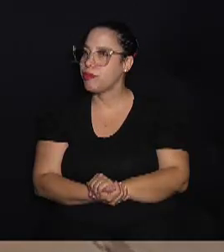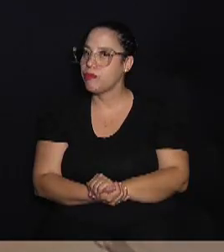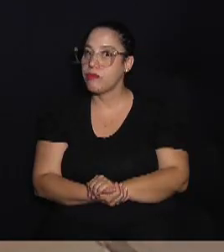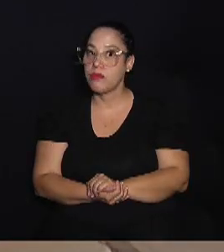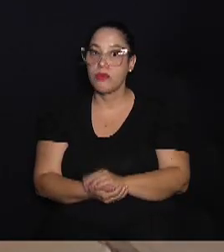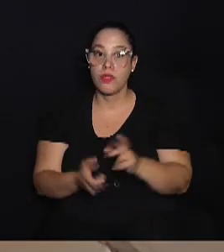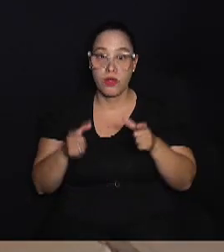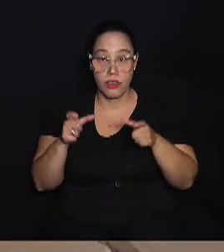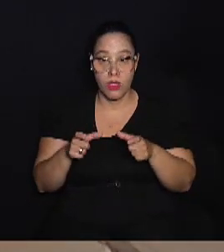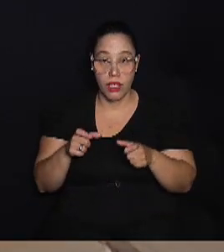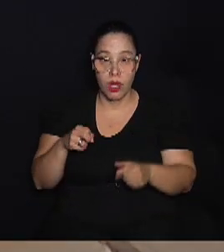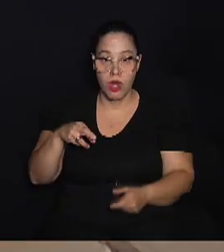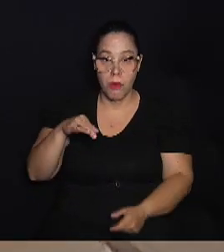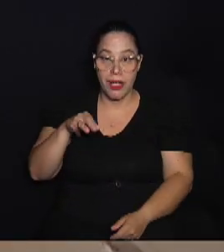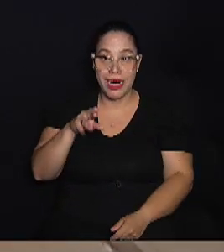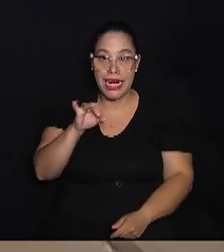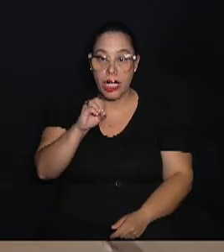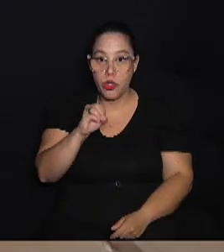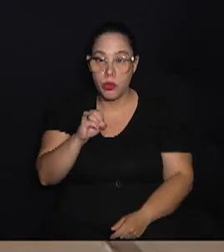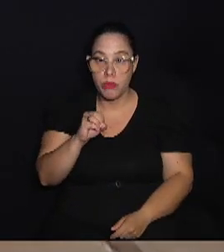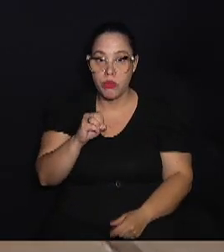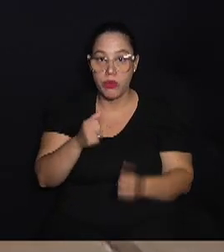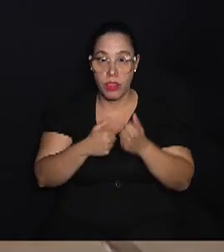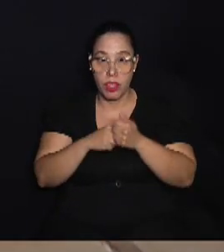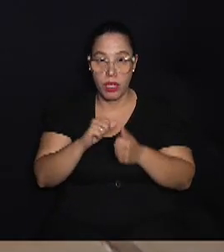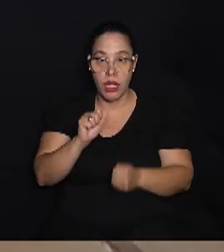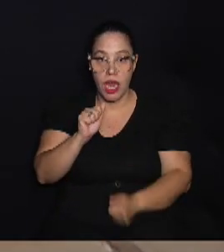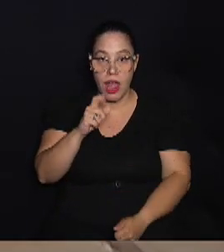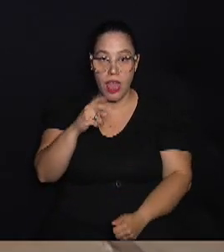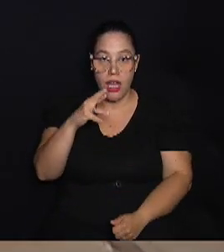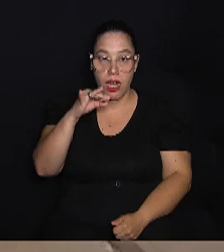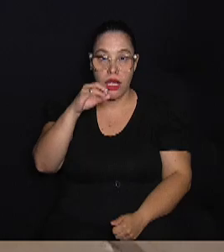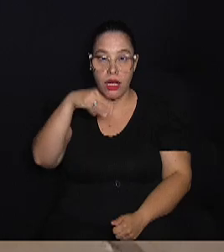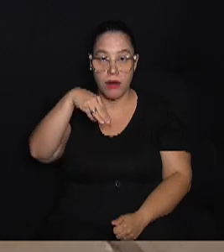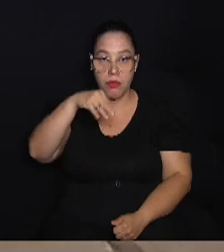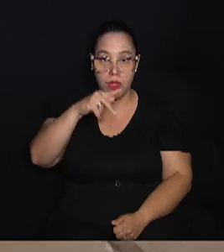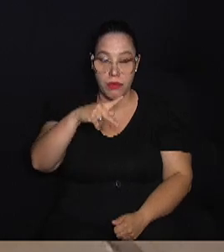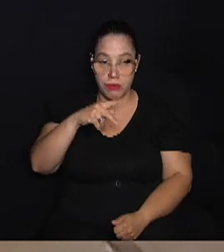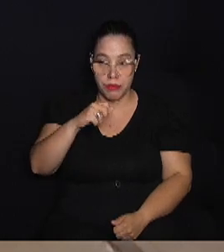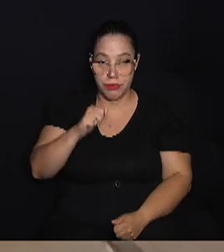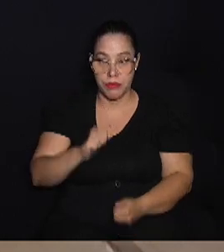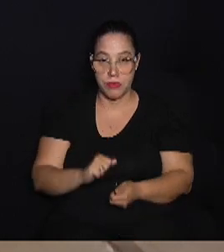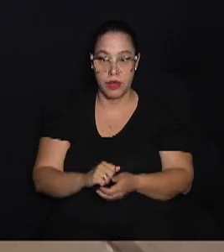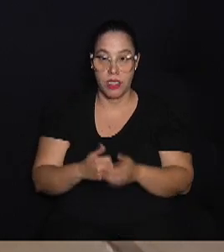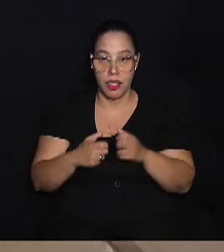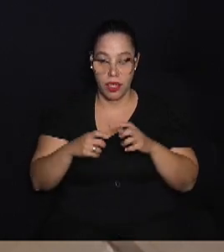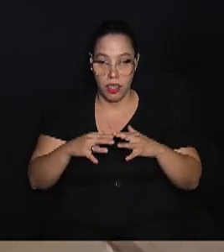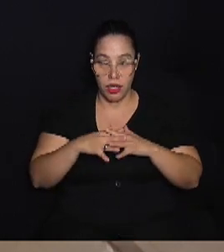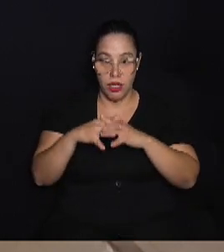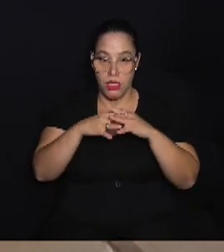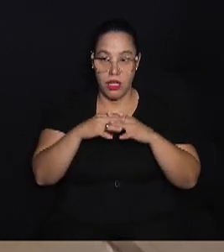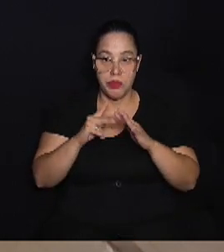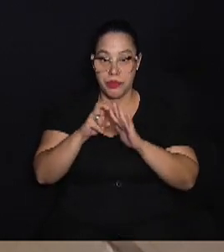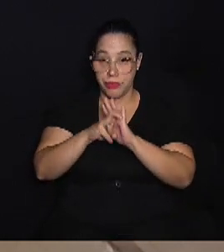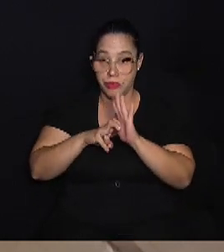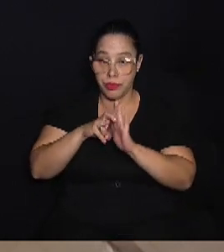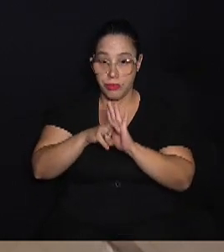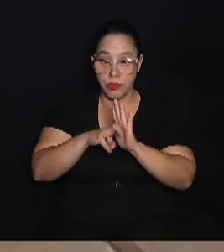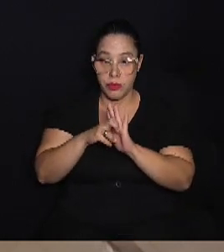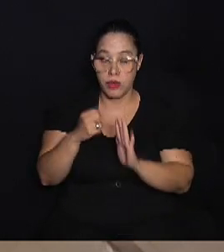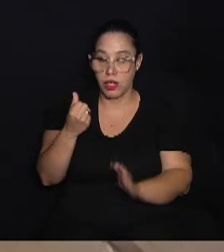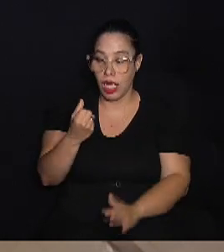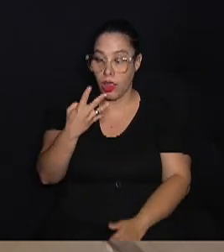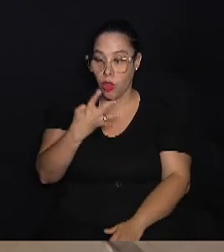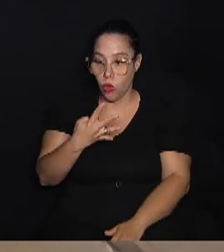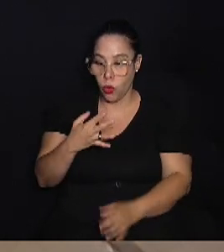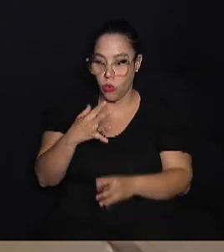Galera, eu tô aqui com o Marcílio, ele que é atleta da ADA Camp e também da Seleção Brasileira de Rugby em Cadeira de Roda. E há 14